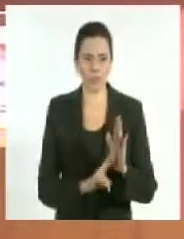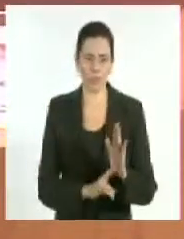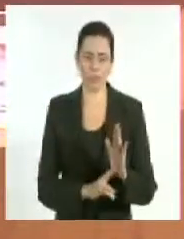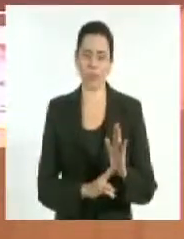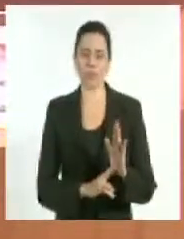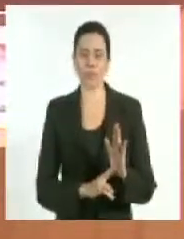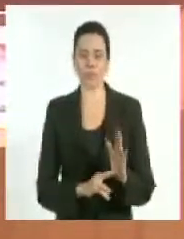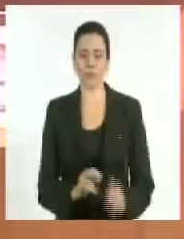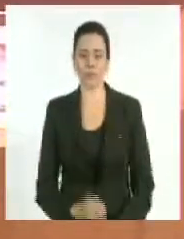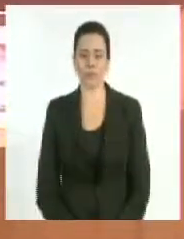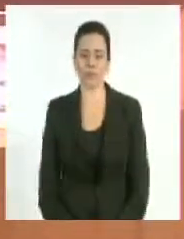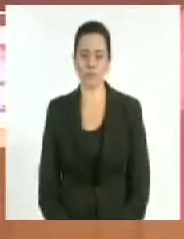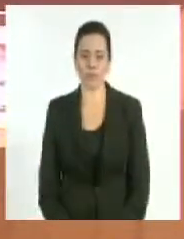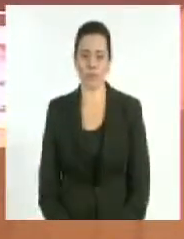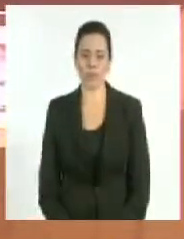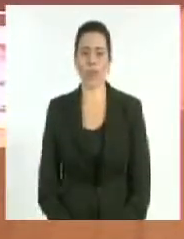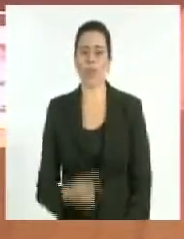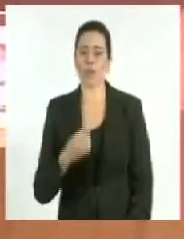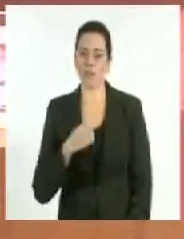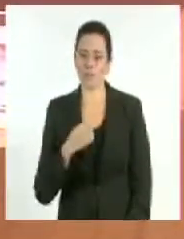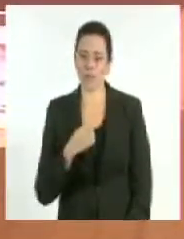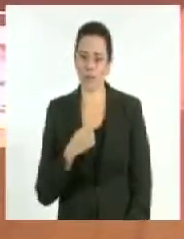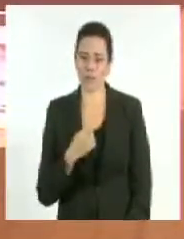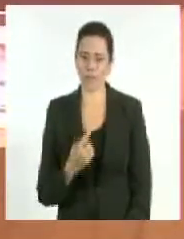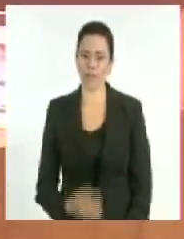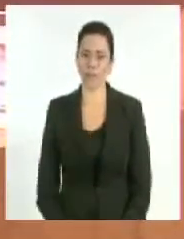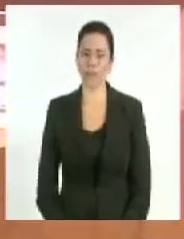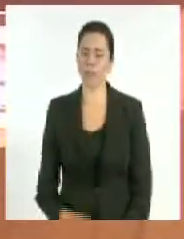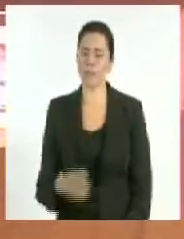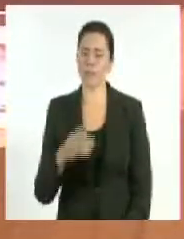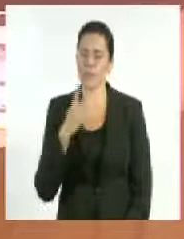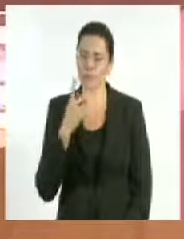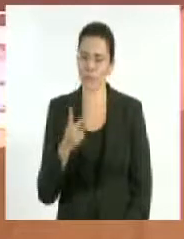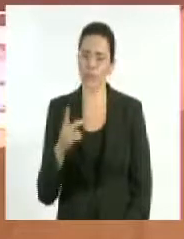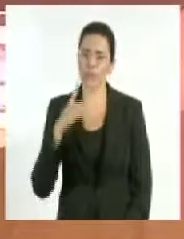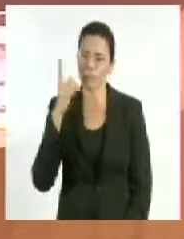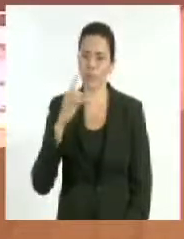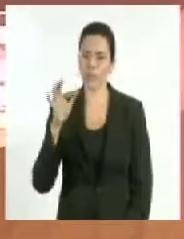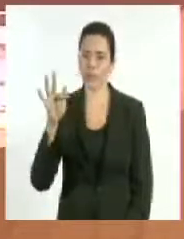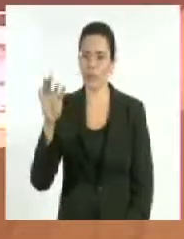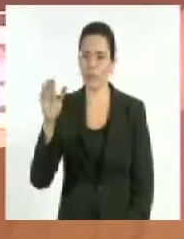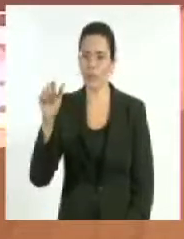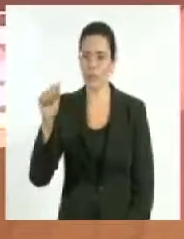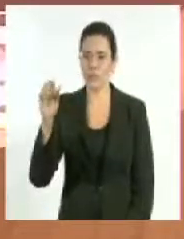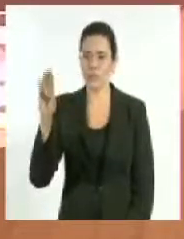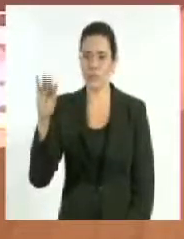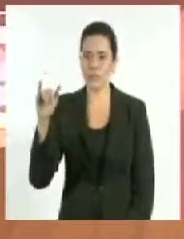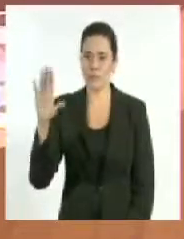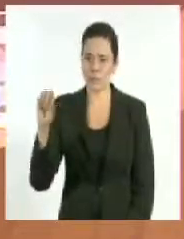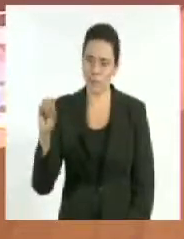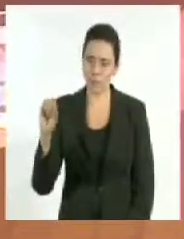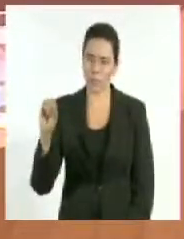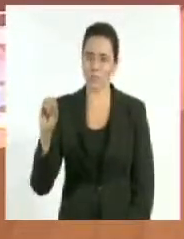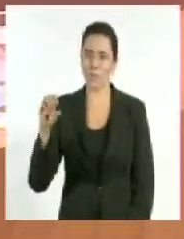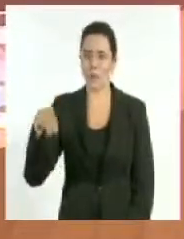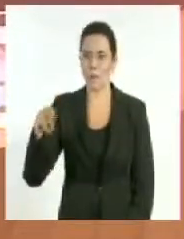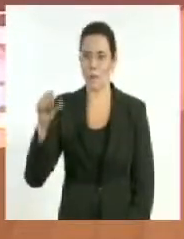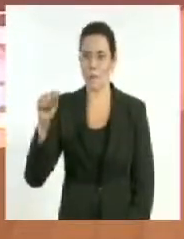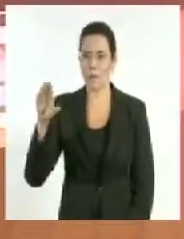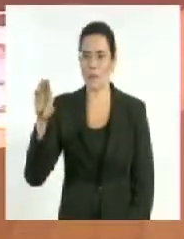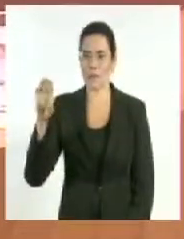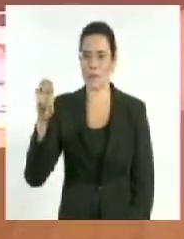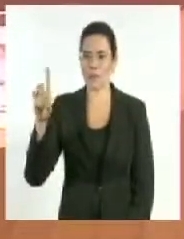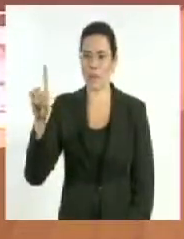de lei, deputado Fábio Macedo, que faz parte da Comissão de Constituição e Justiça, infelizmente não está aqui presente o presidente da Comissão de Constituição e